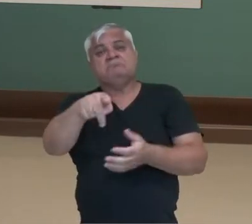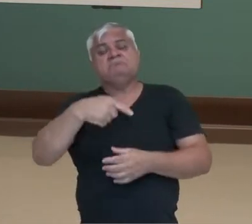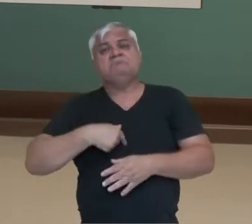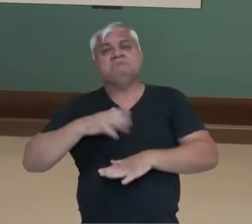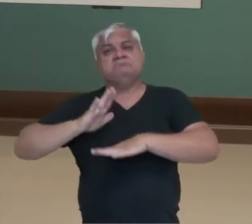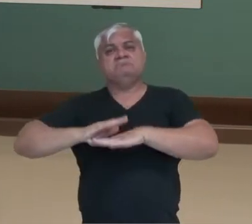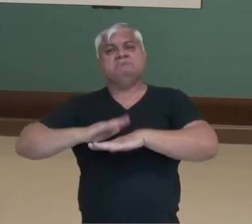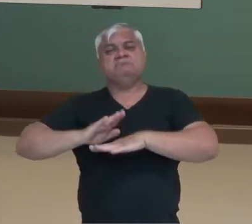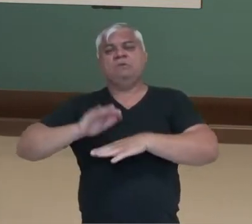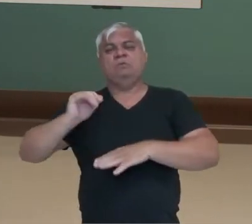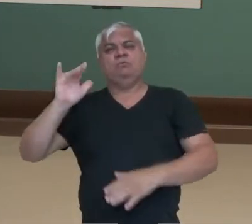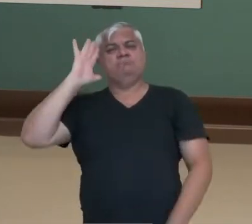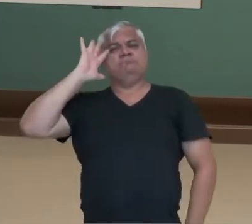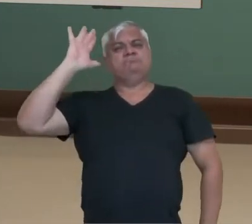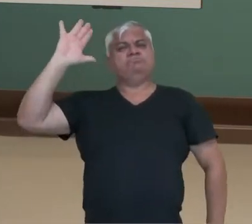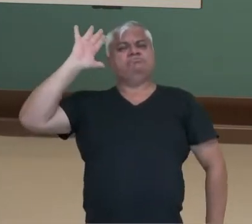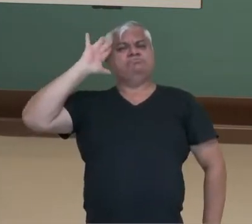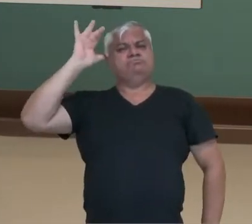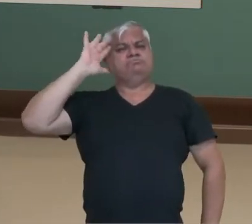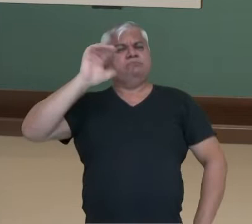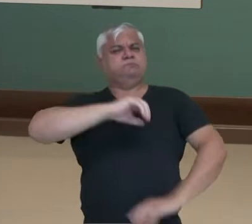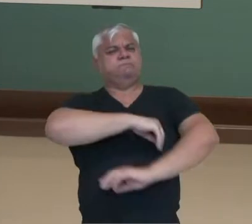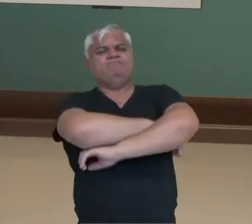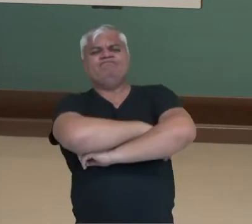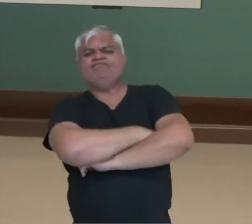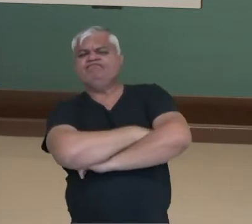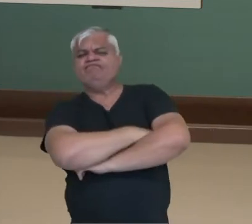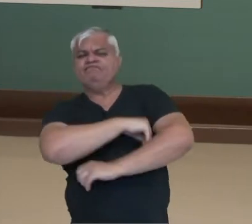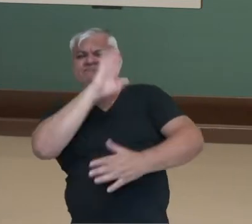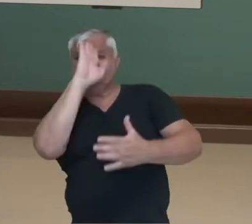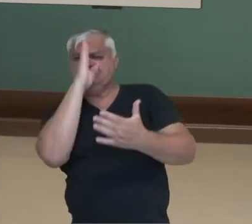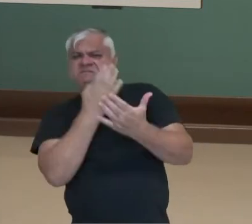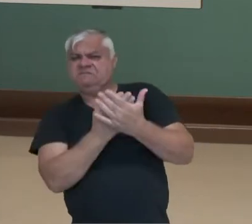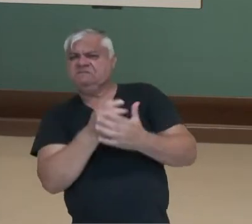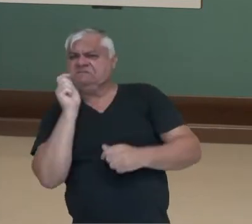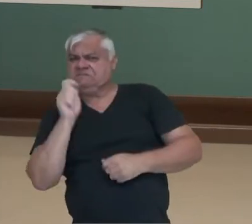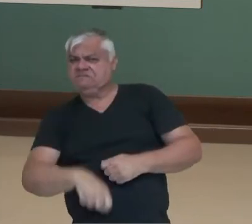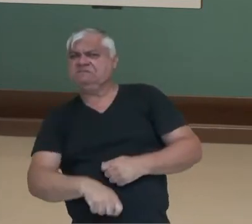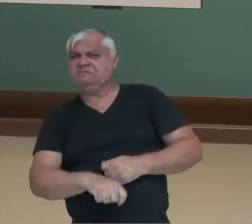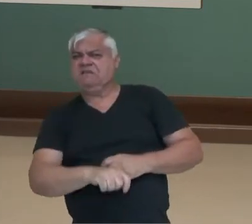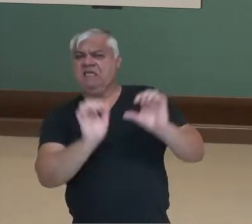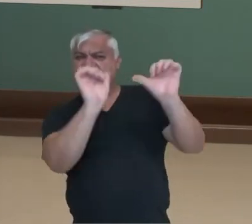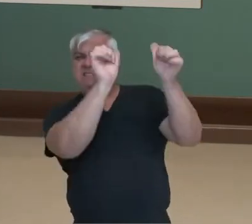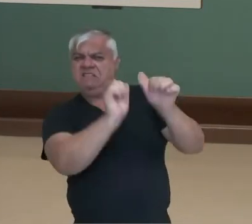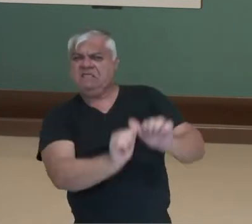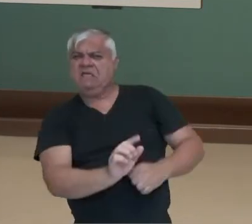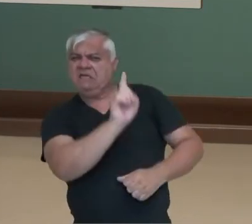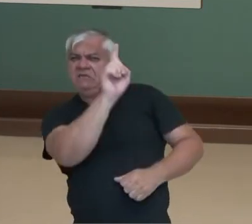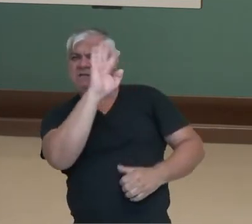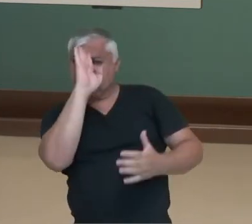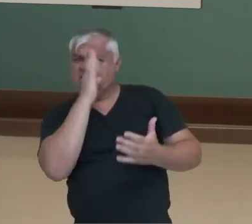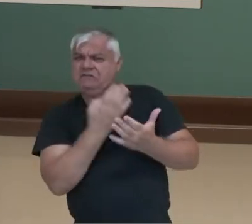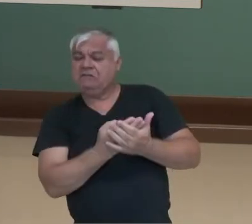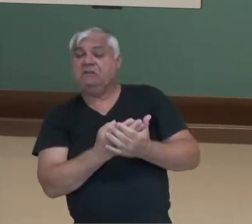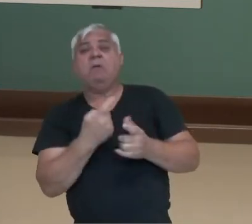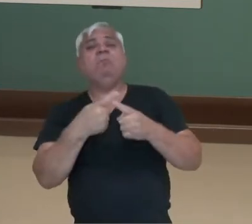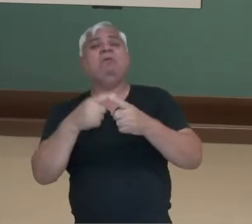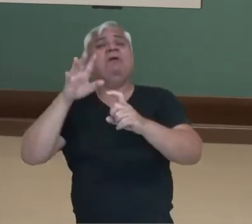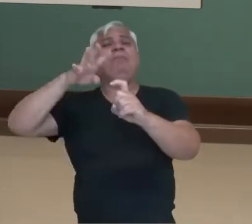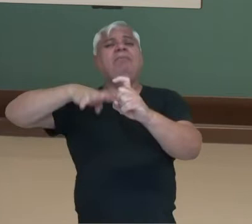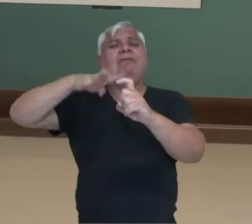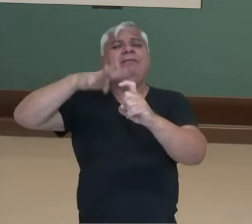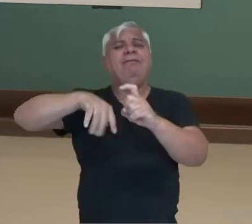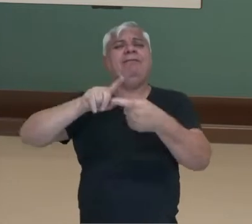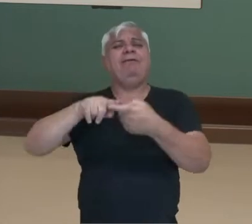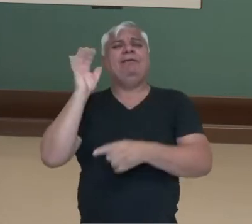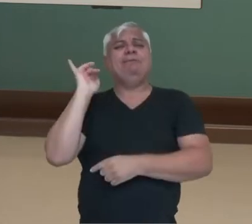filósofos de Atenas começaram a questionar, mas será que os atenienses acreditam mesmo nos deuses? Por causa das mitologias, por causa das